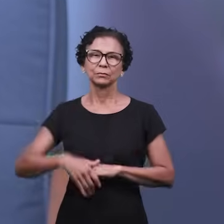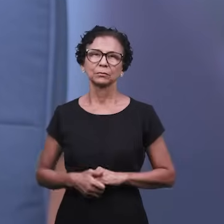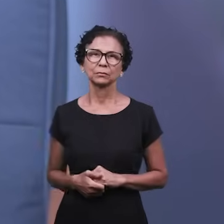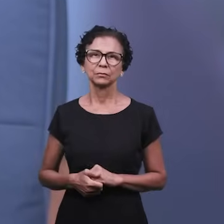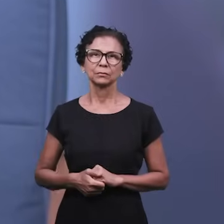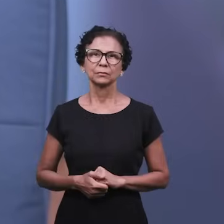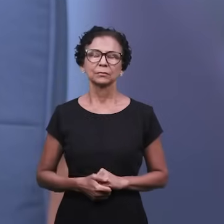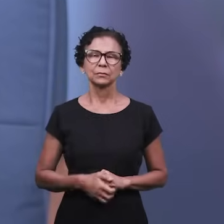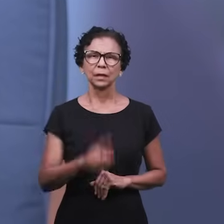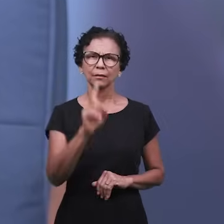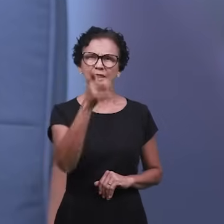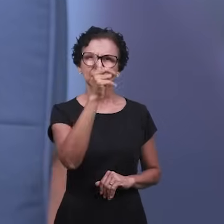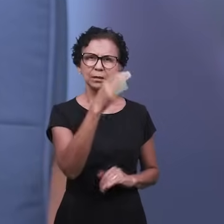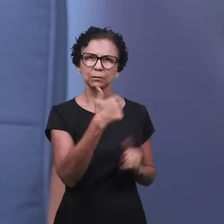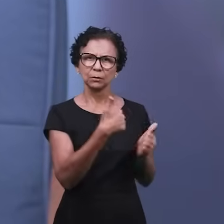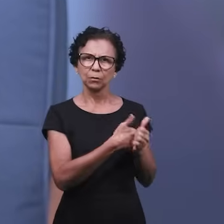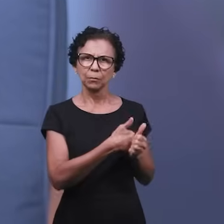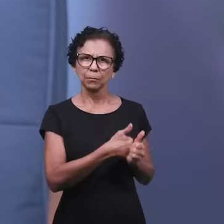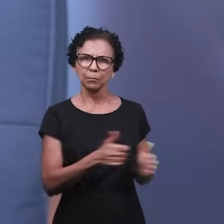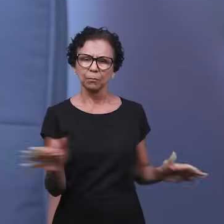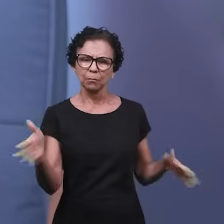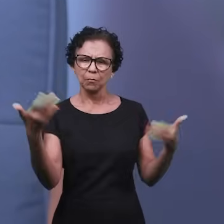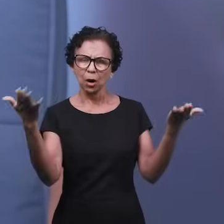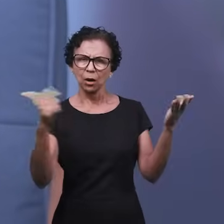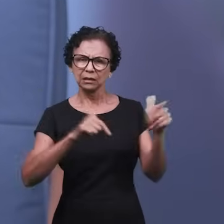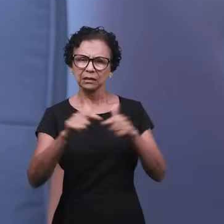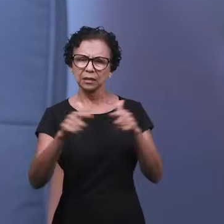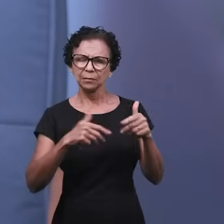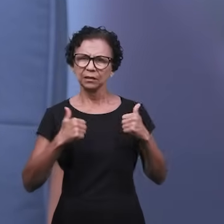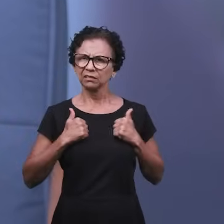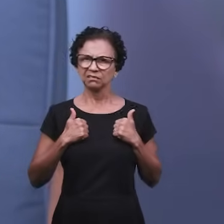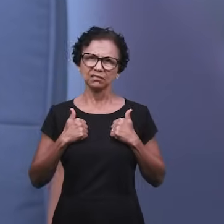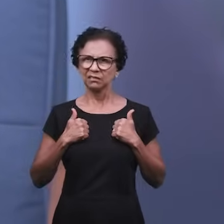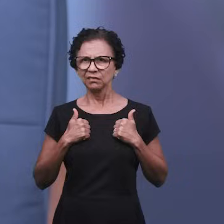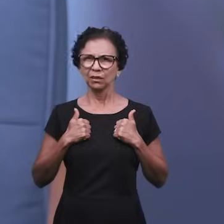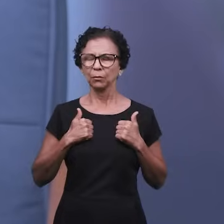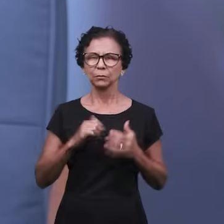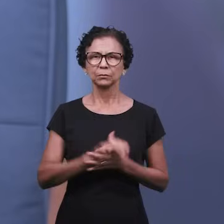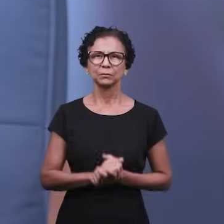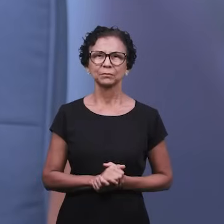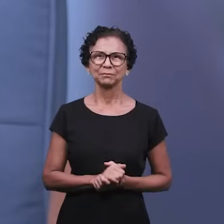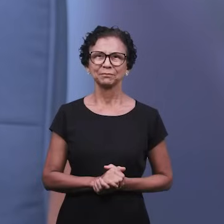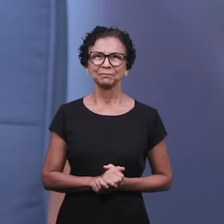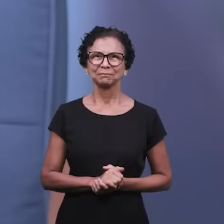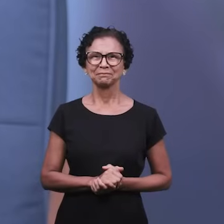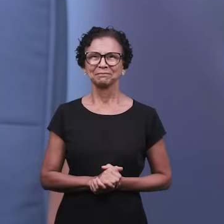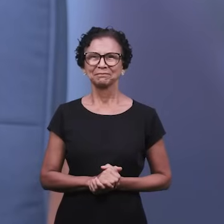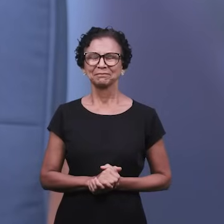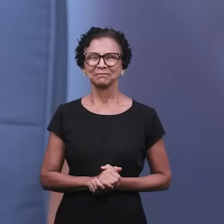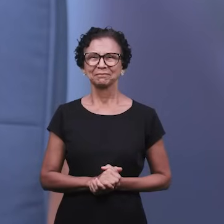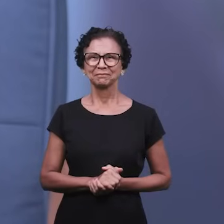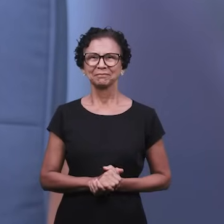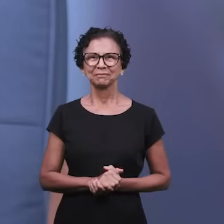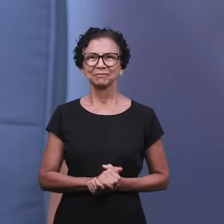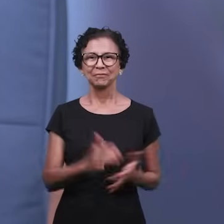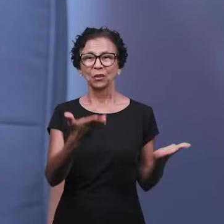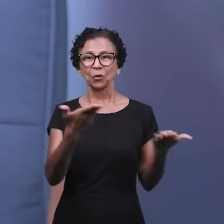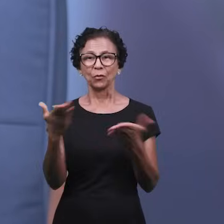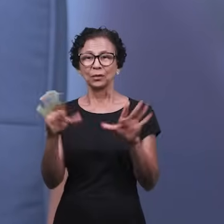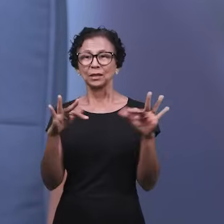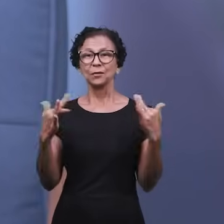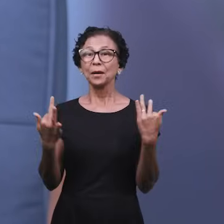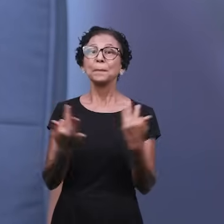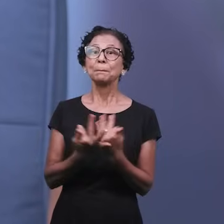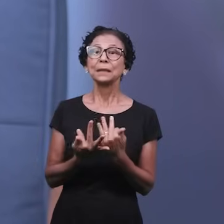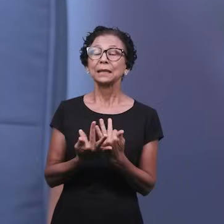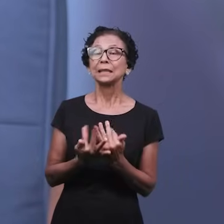E agora, você que nos acompanha, mãos à obra, não vai ficar paradinho só nos ouvindo. Junte a família de vocês nesta